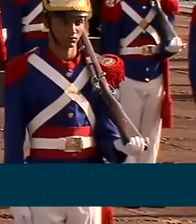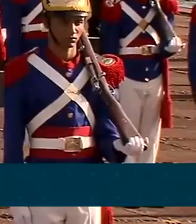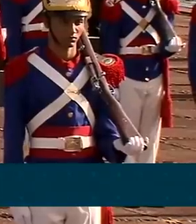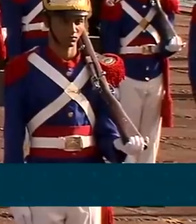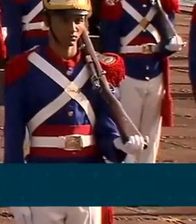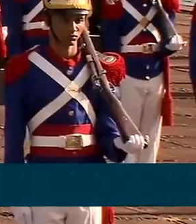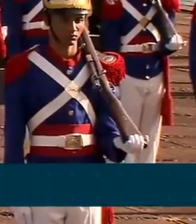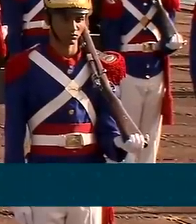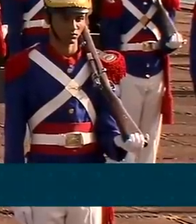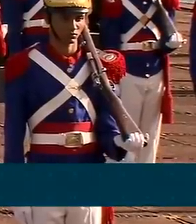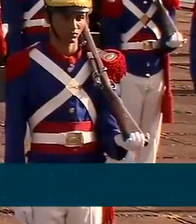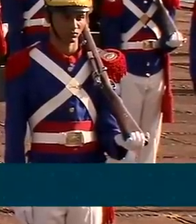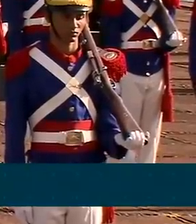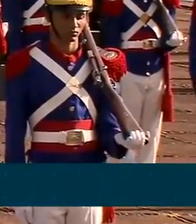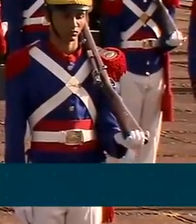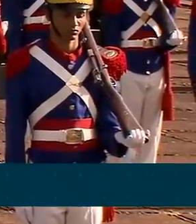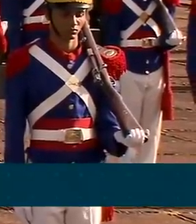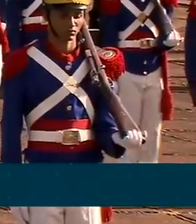extraordinário.